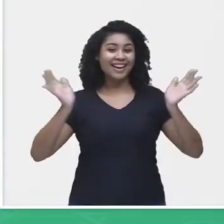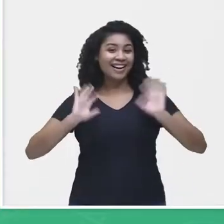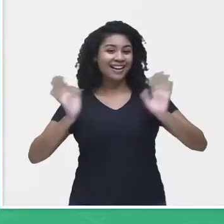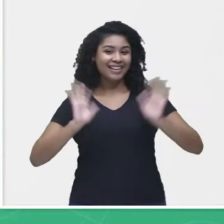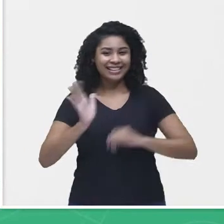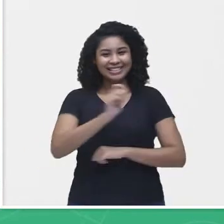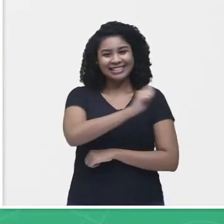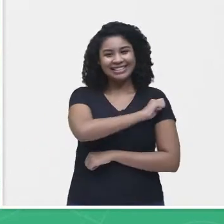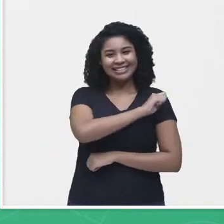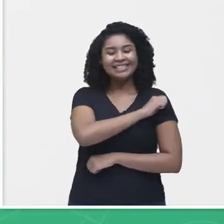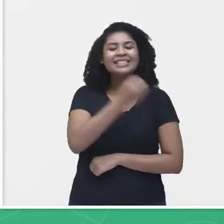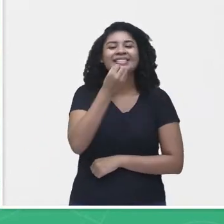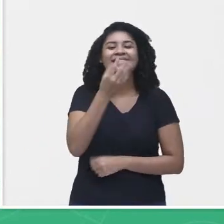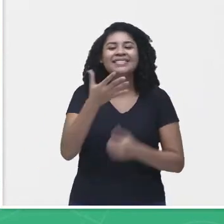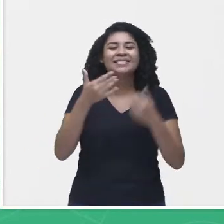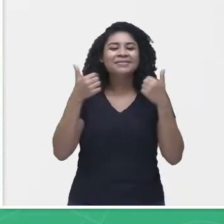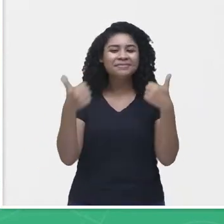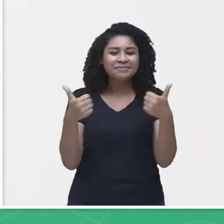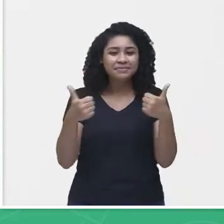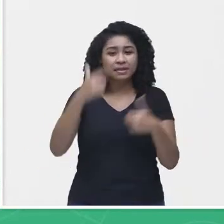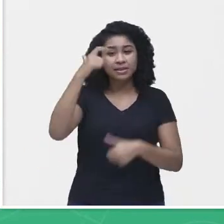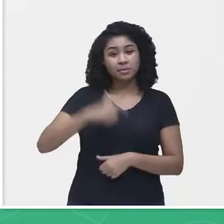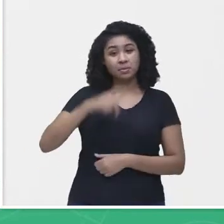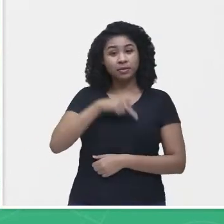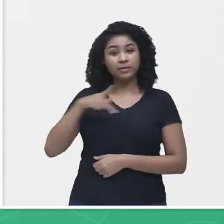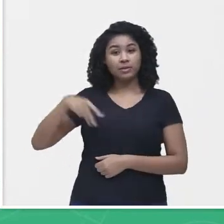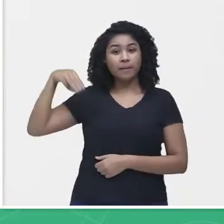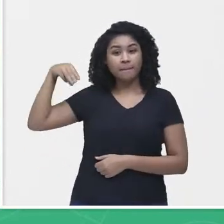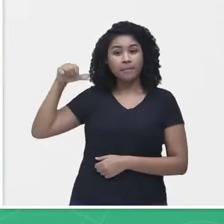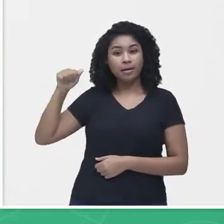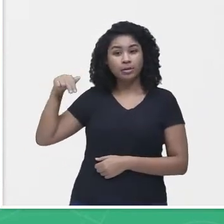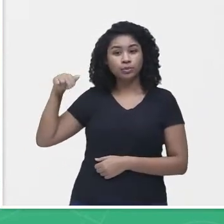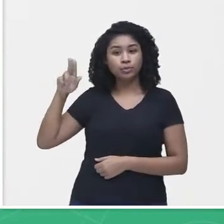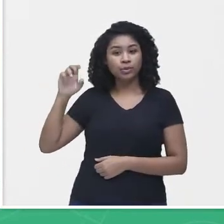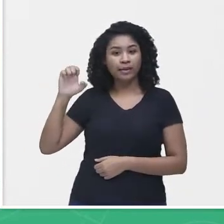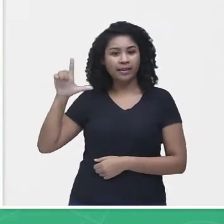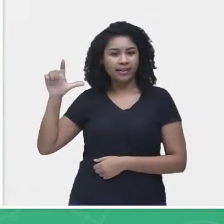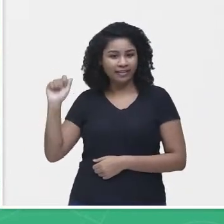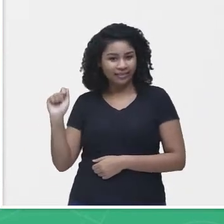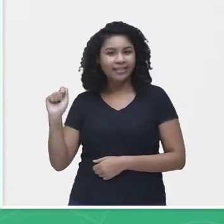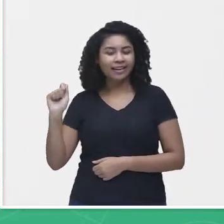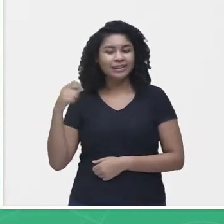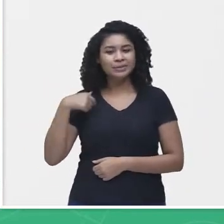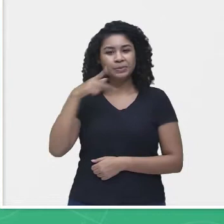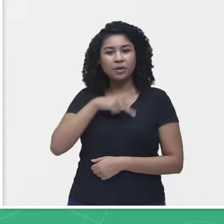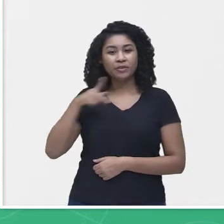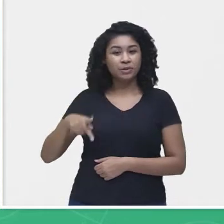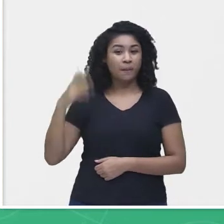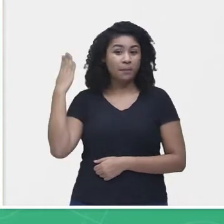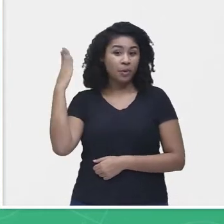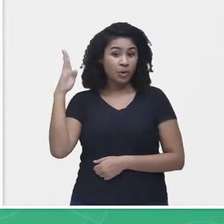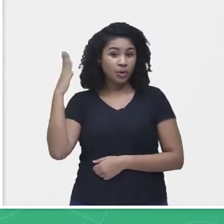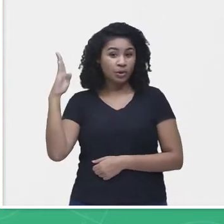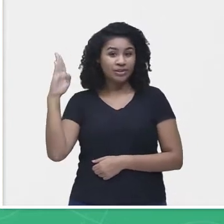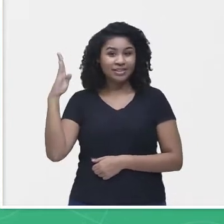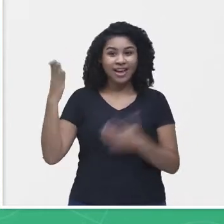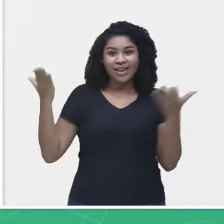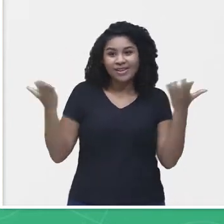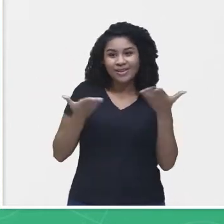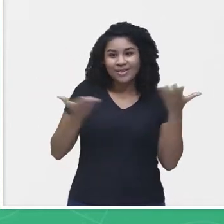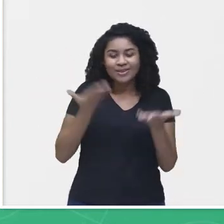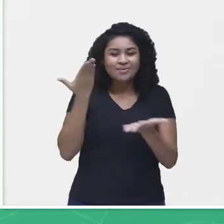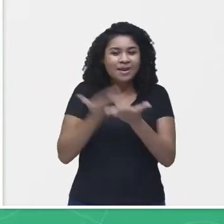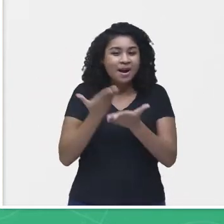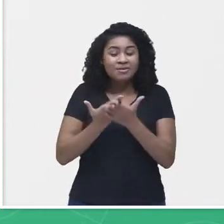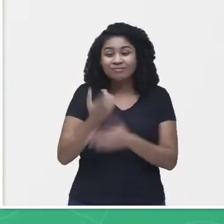Olá, alunos, tudo bem? Eu sou a professora Manuela, sou professora de Biologia e trouxe aqui mais uma aula super interessante,